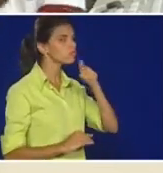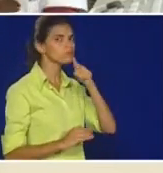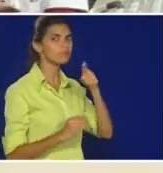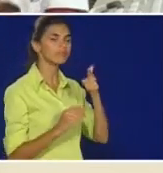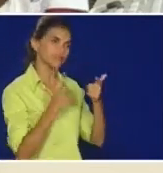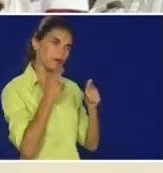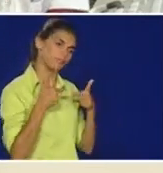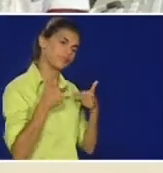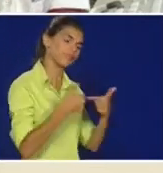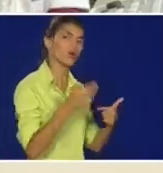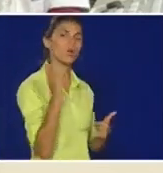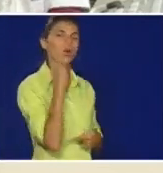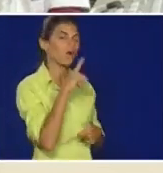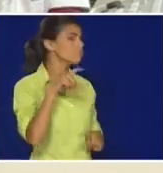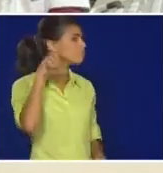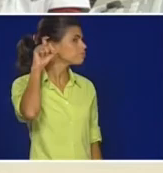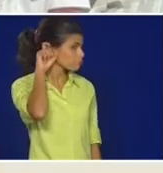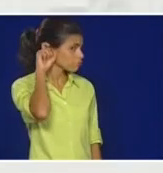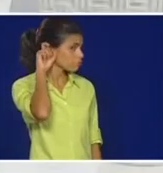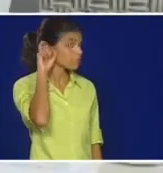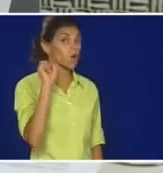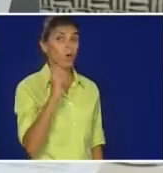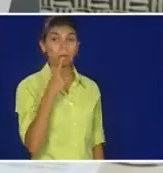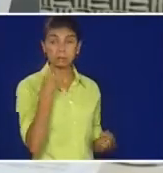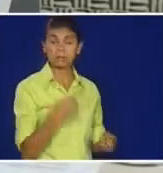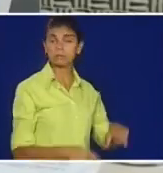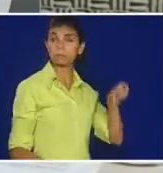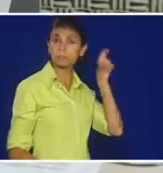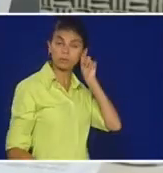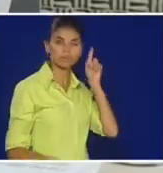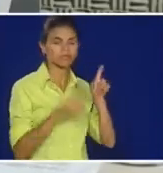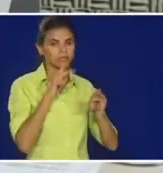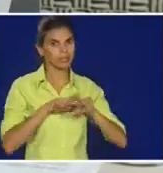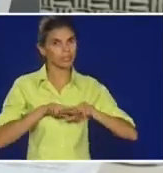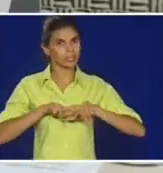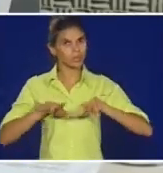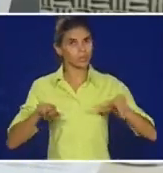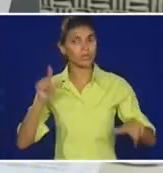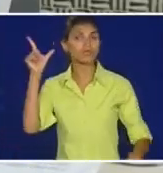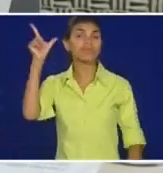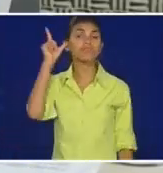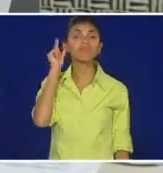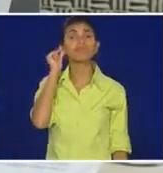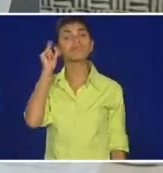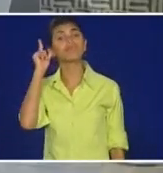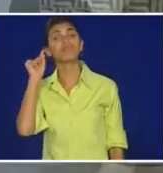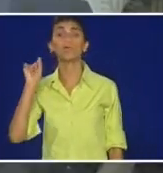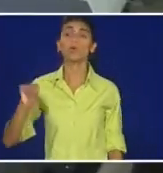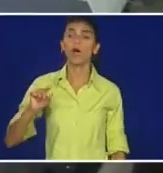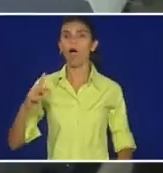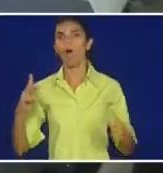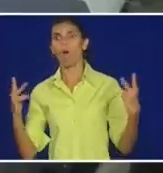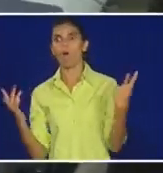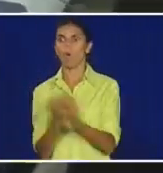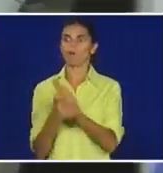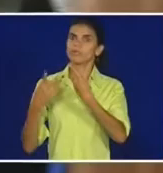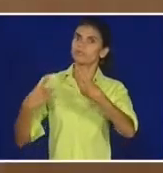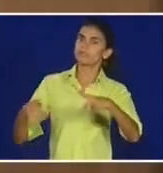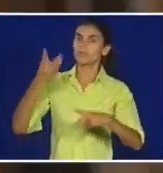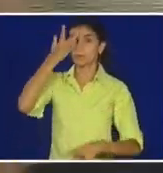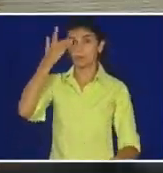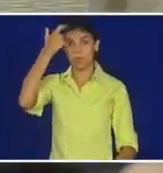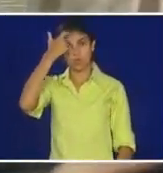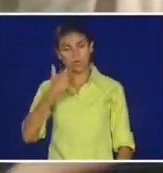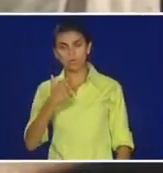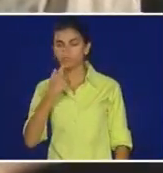nós vamos ter que providenciar os aparelhos auditivos. Em função do diagnóstico dos diferentes graus de perdas auditivas e